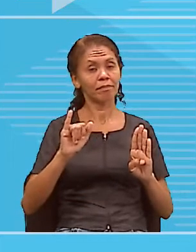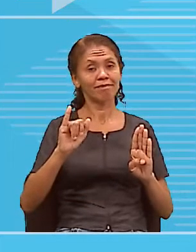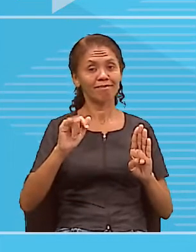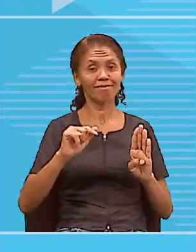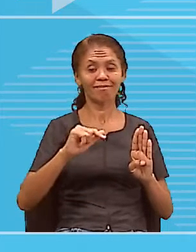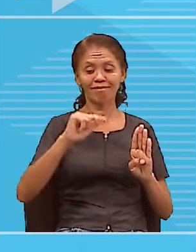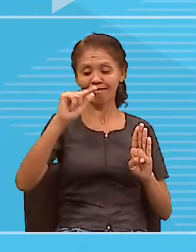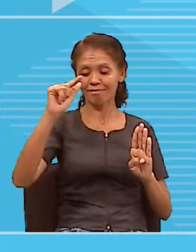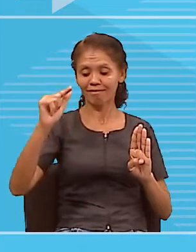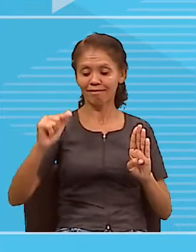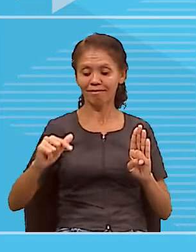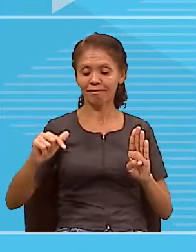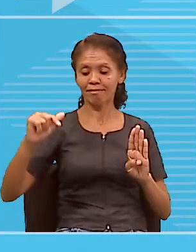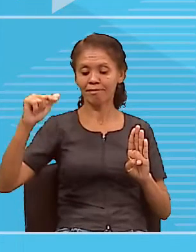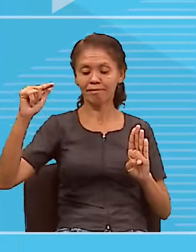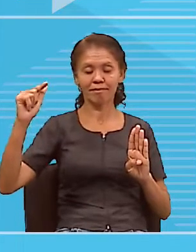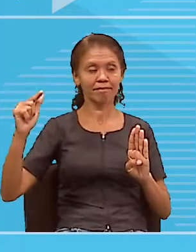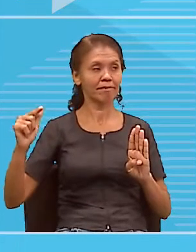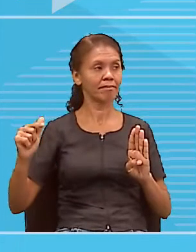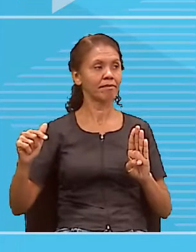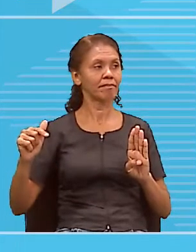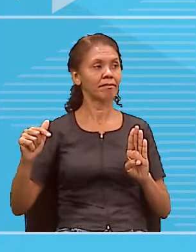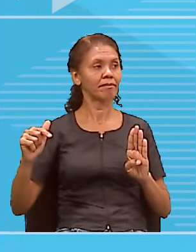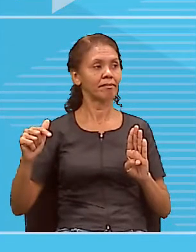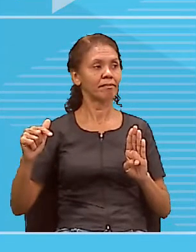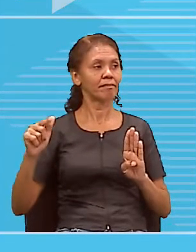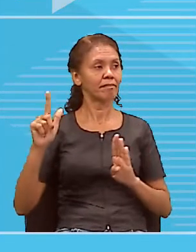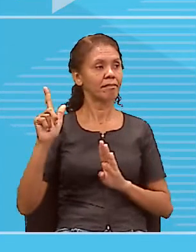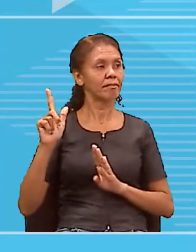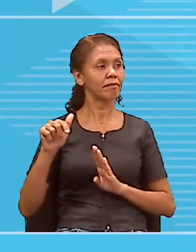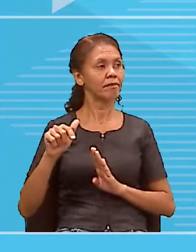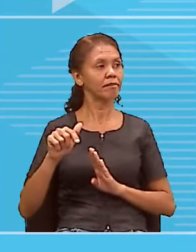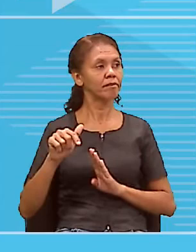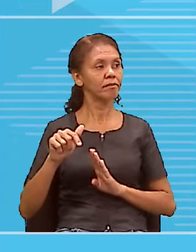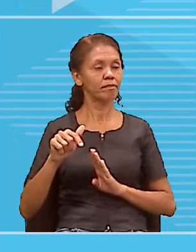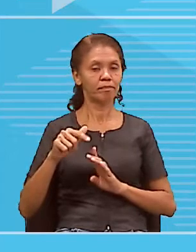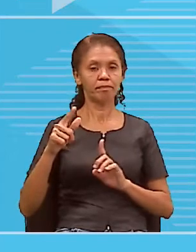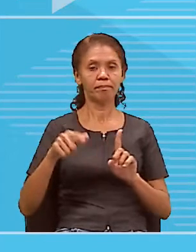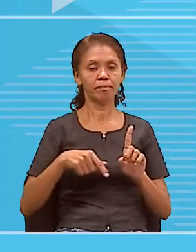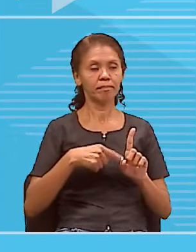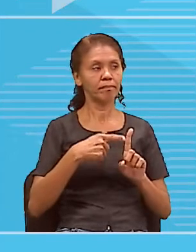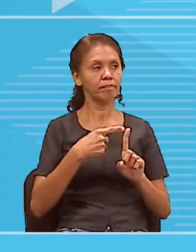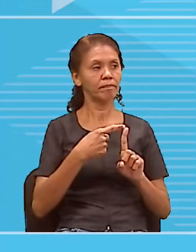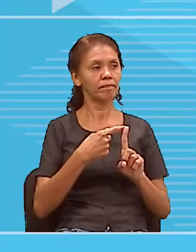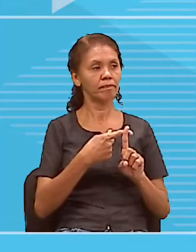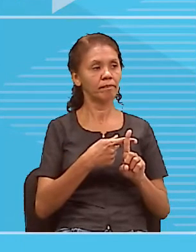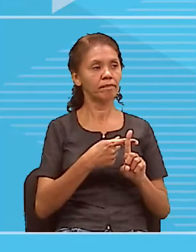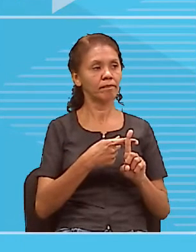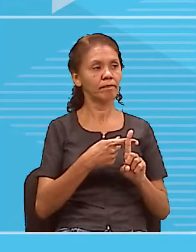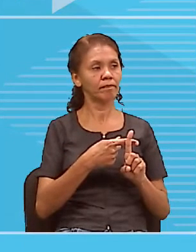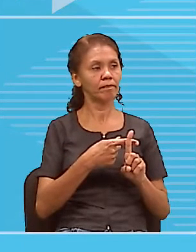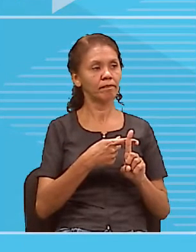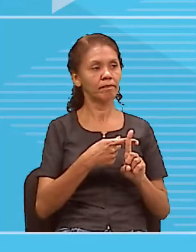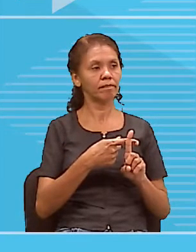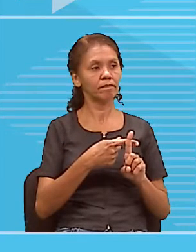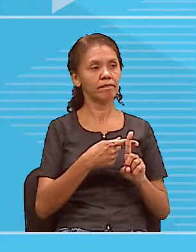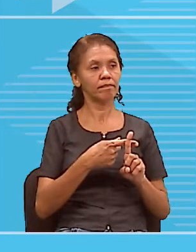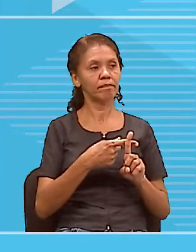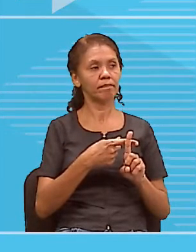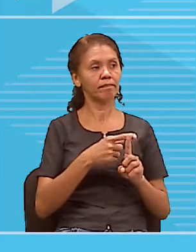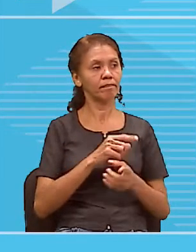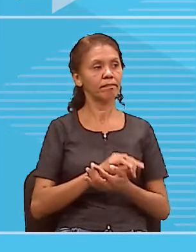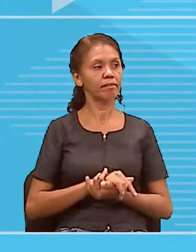Picos você diz que essa amplitude ela é positiva então amplitude da onda a